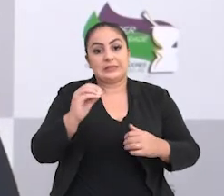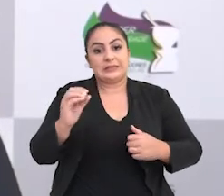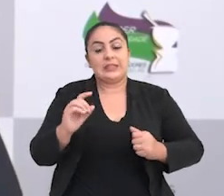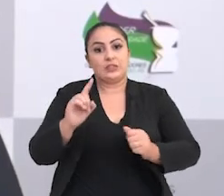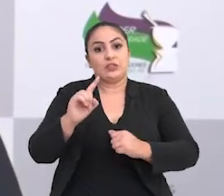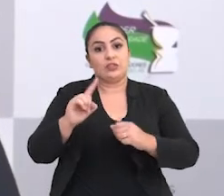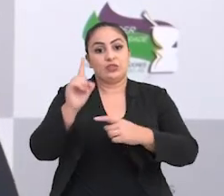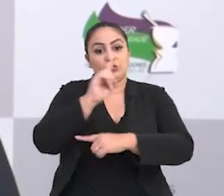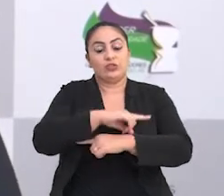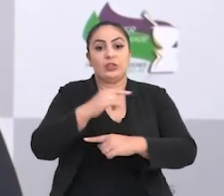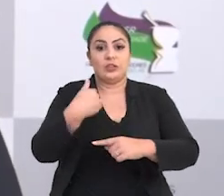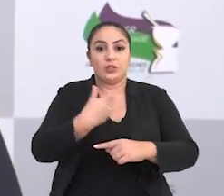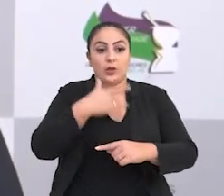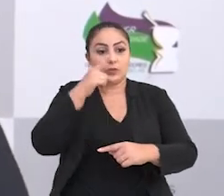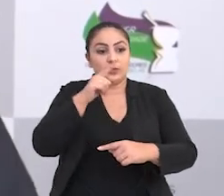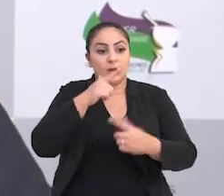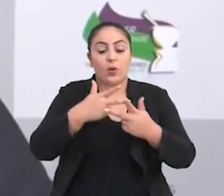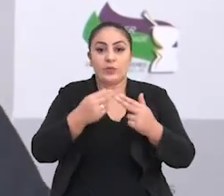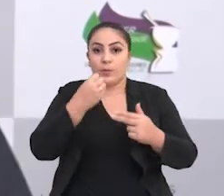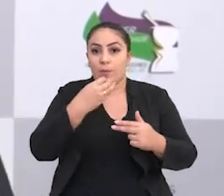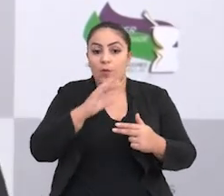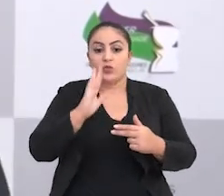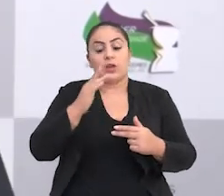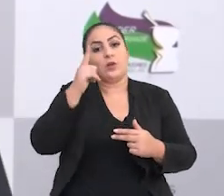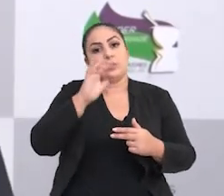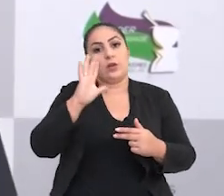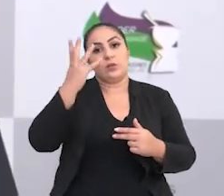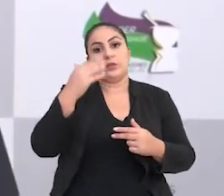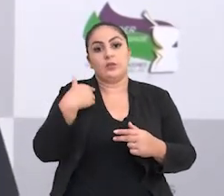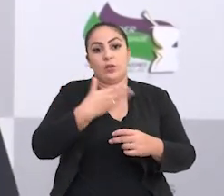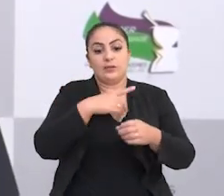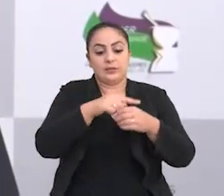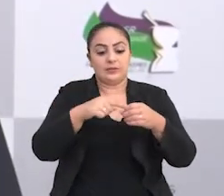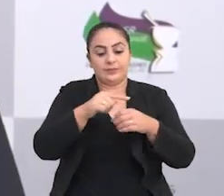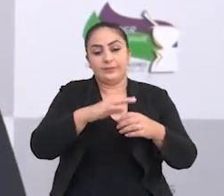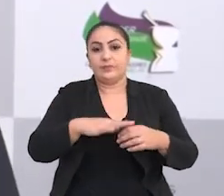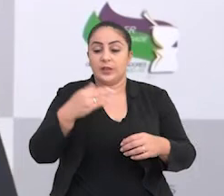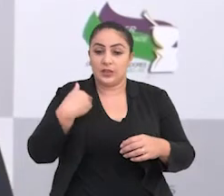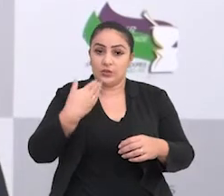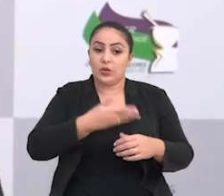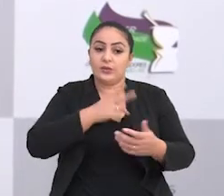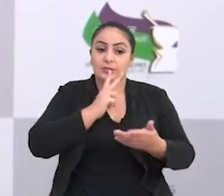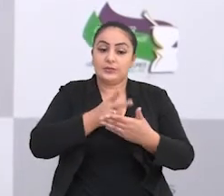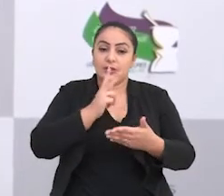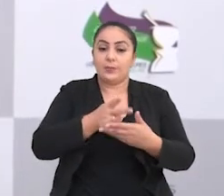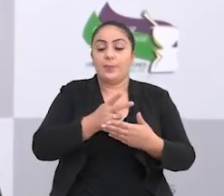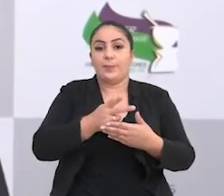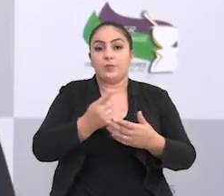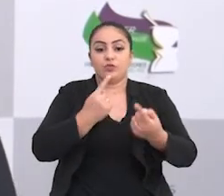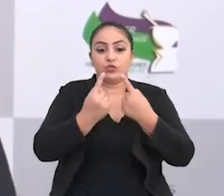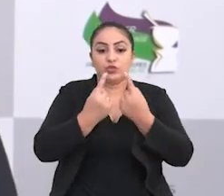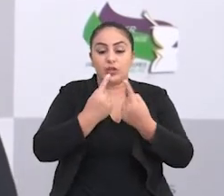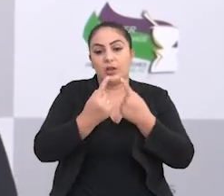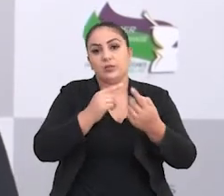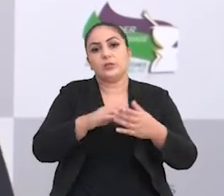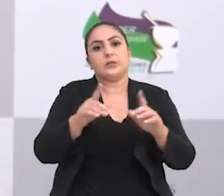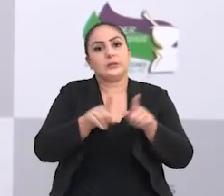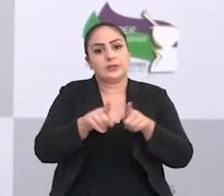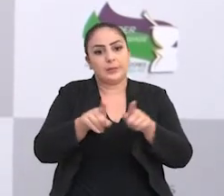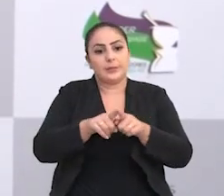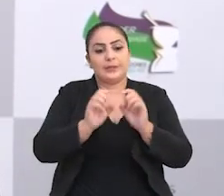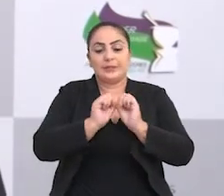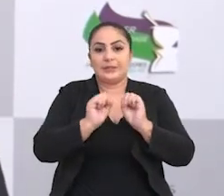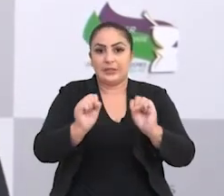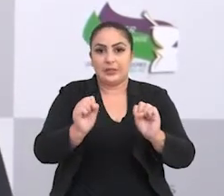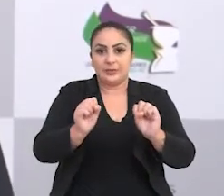do Poder Executivo, de coisas boas que já aconteceram em nossa cidade. E nós sempre mantendo esse diálogo. E